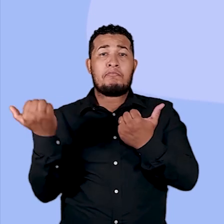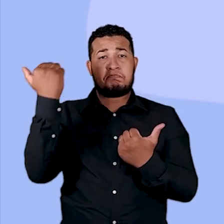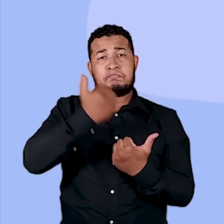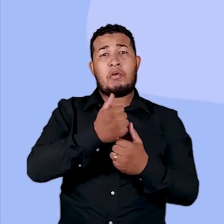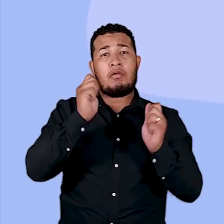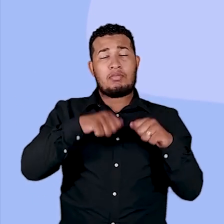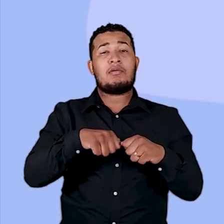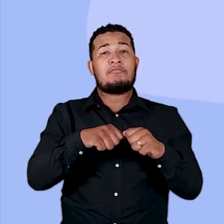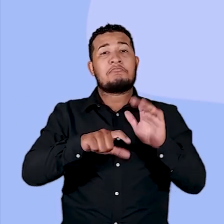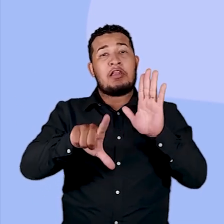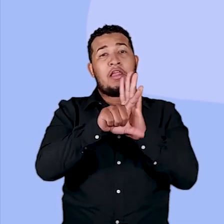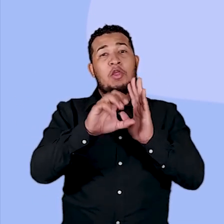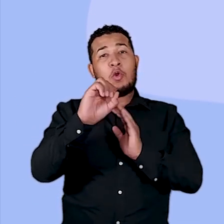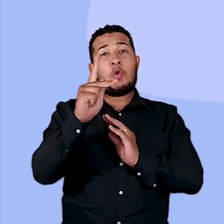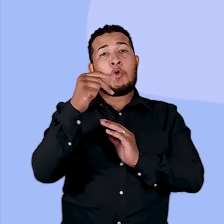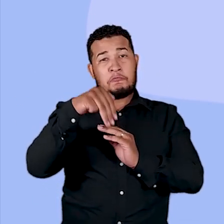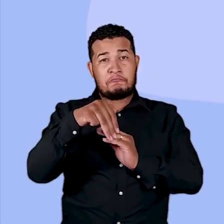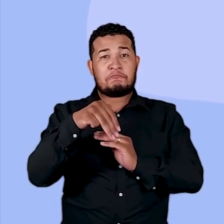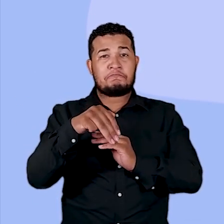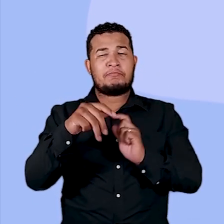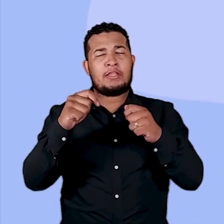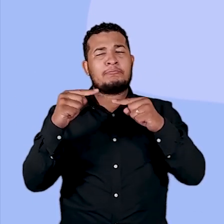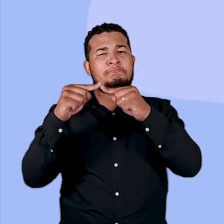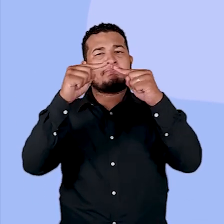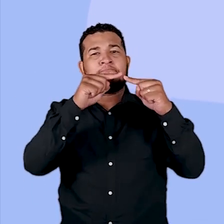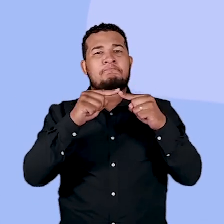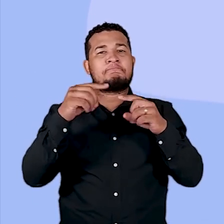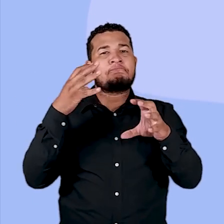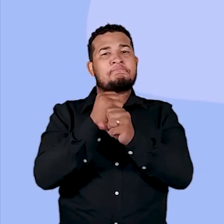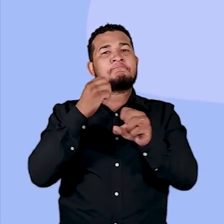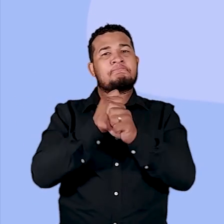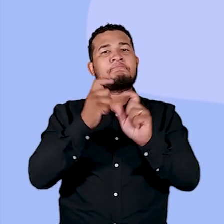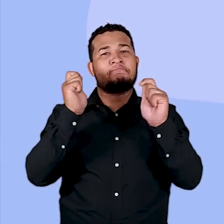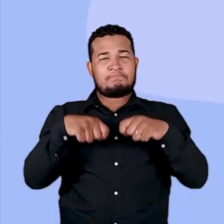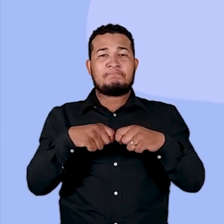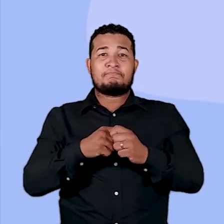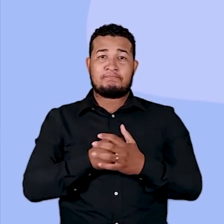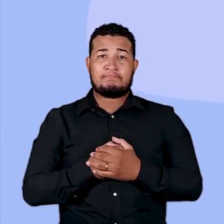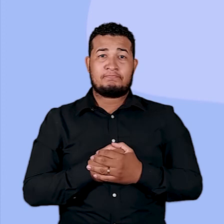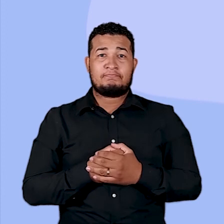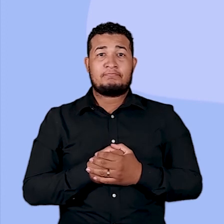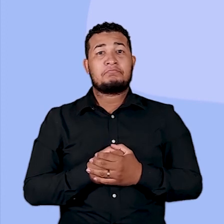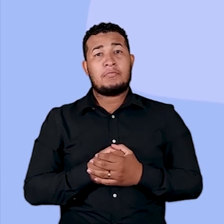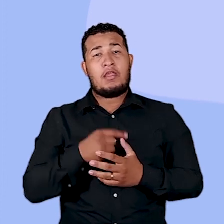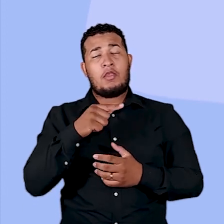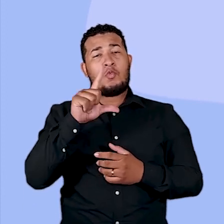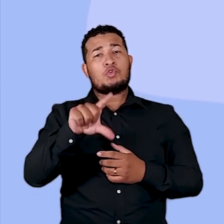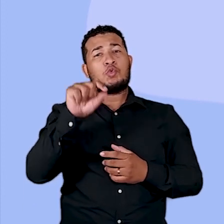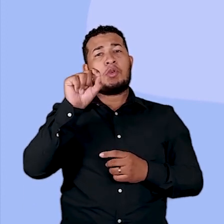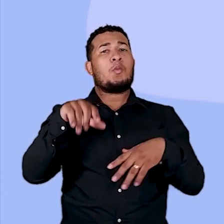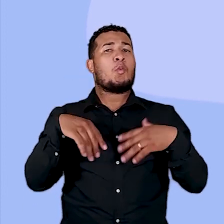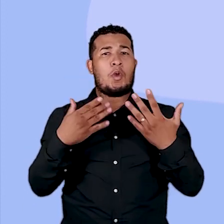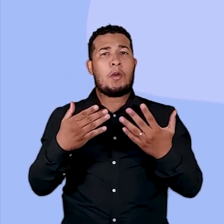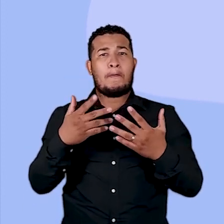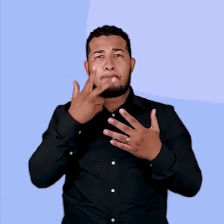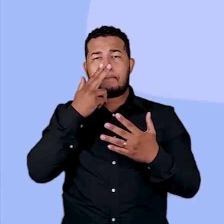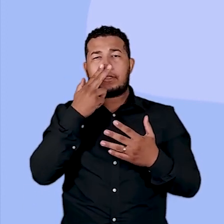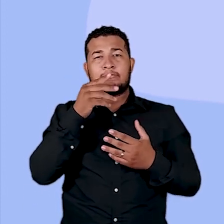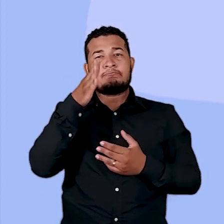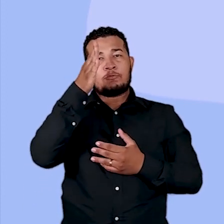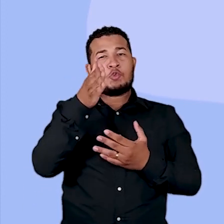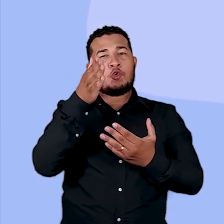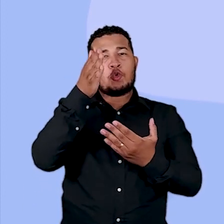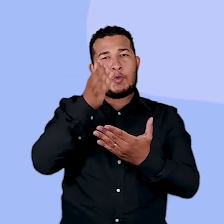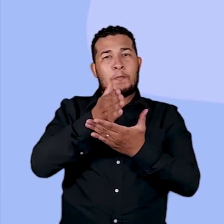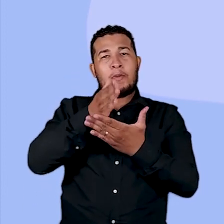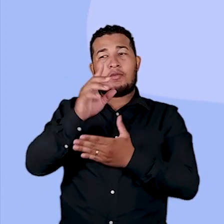substituo na lei de Ohm, e aí a partir dessa substituição eu consigo calcular a minha resistência elétrica. Bom, aqui eu escolhi então esse do meio